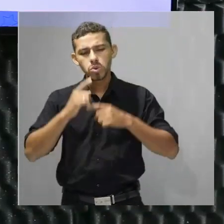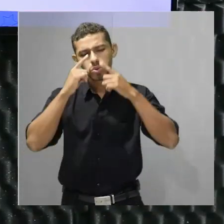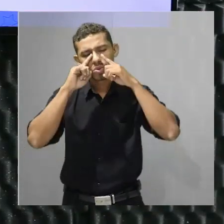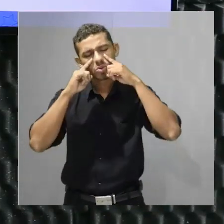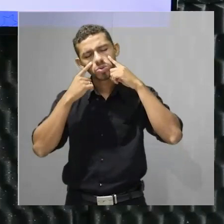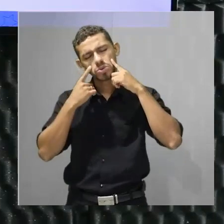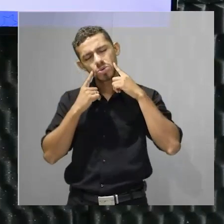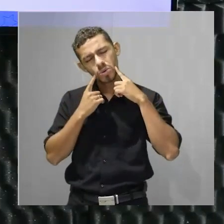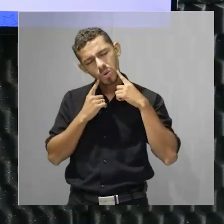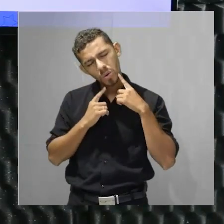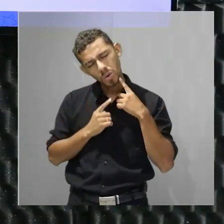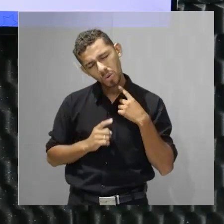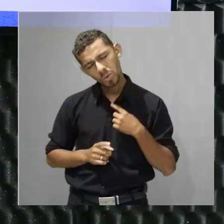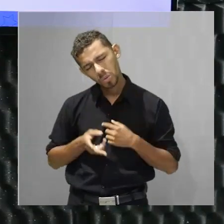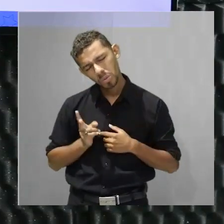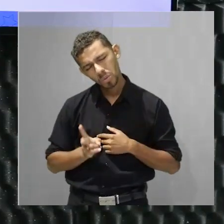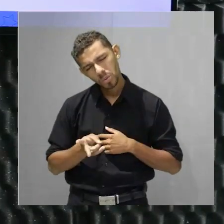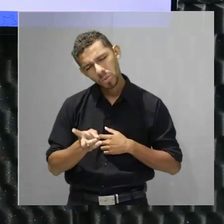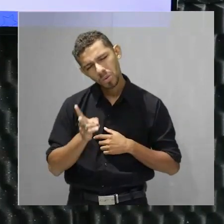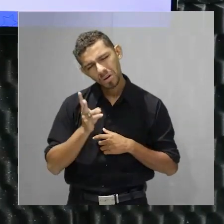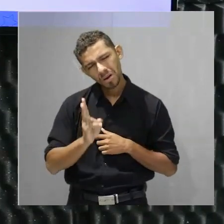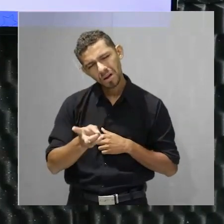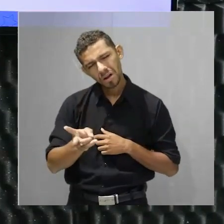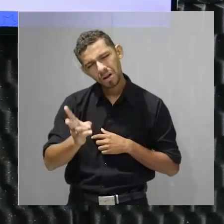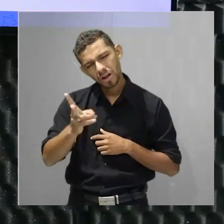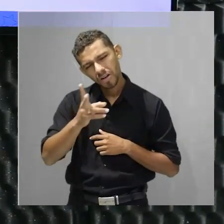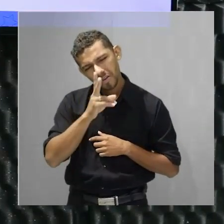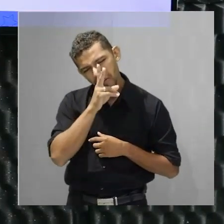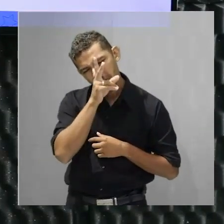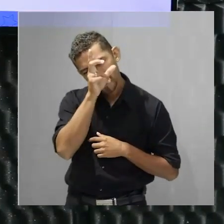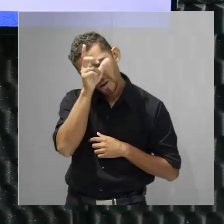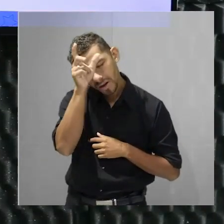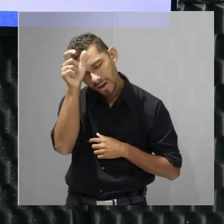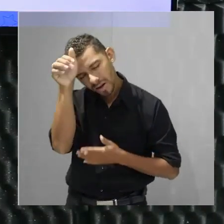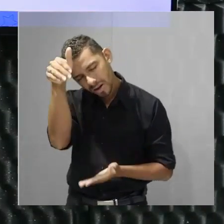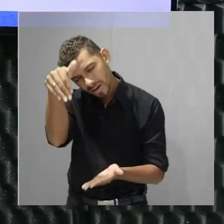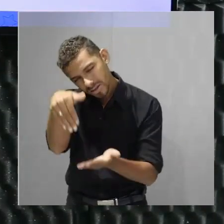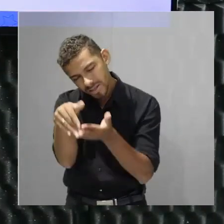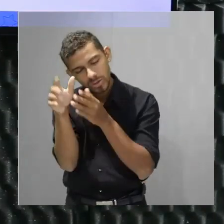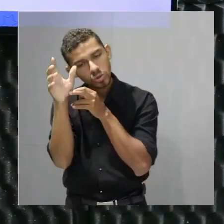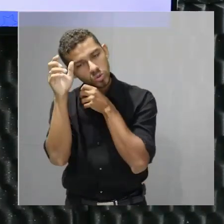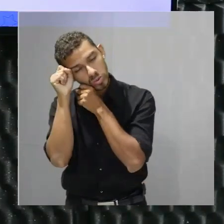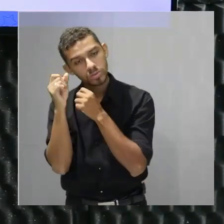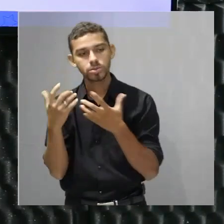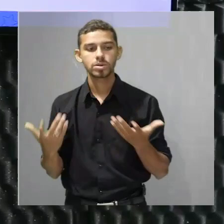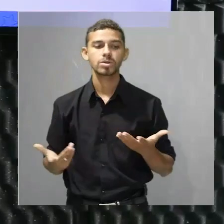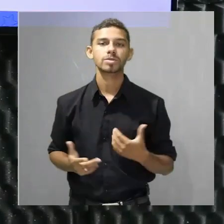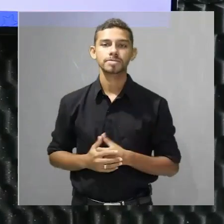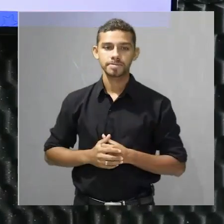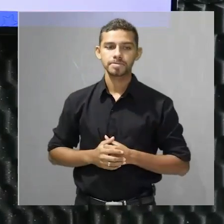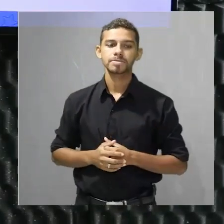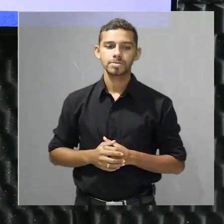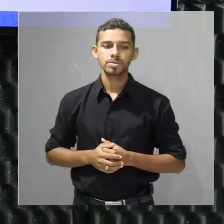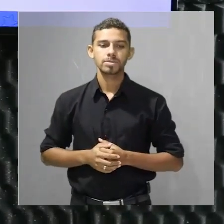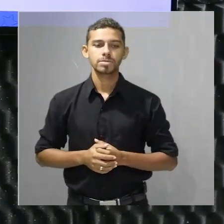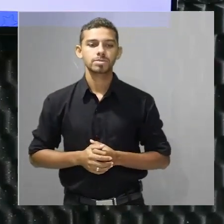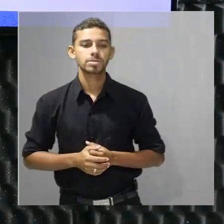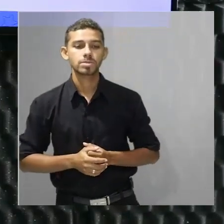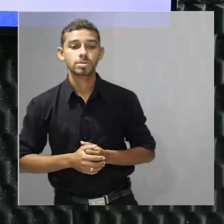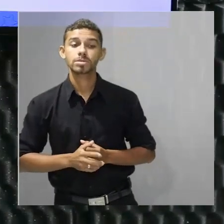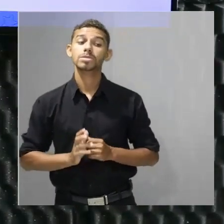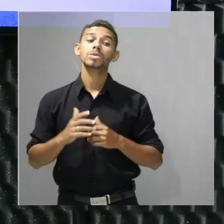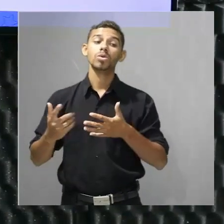é possível chorar de forma intensa Até pegar no sono qual dessas opções realmente é possível